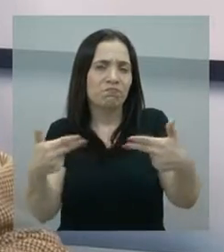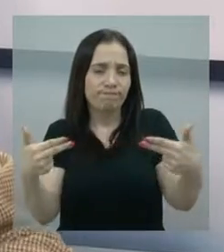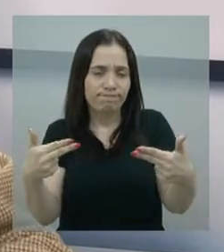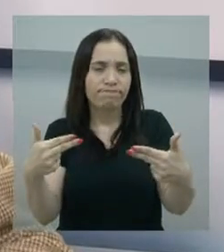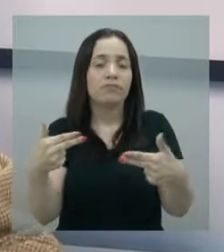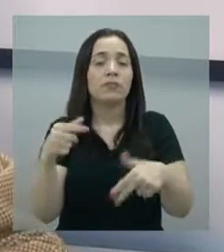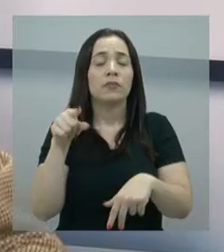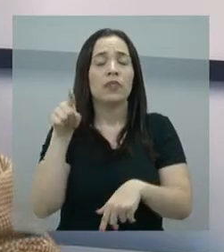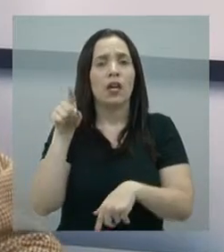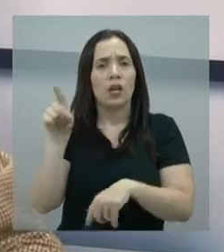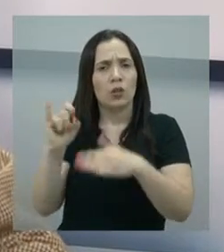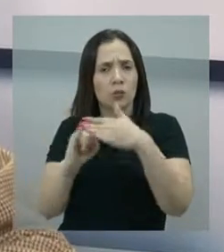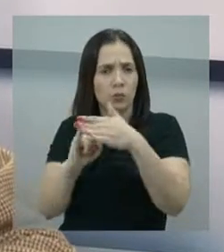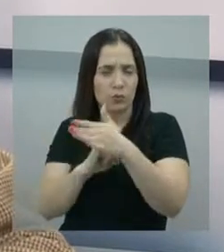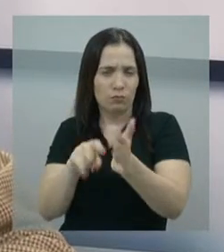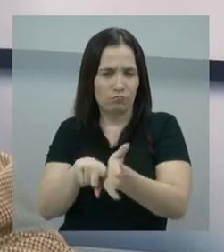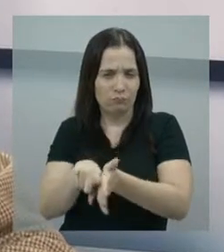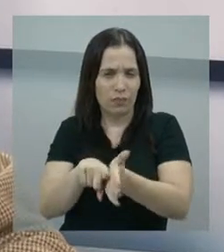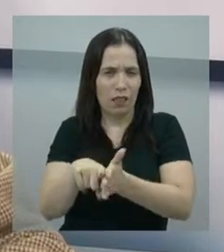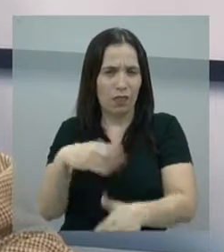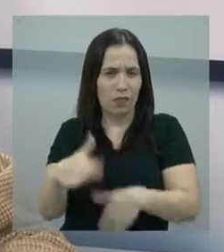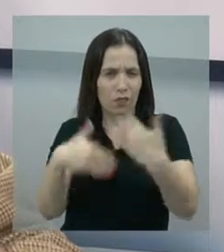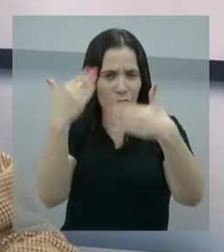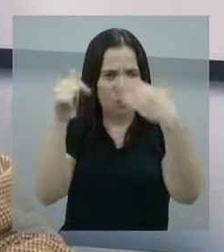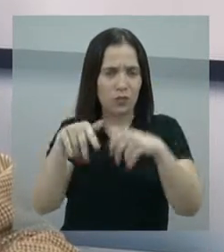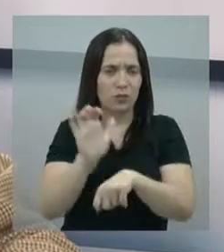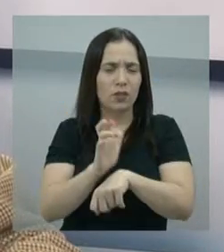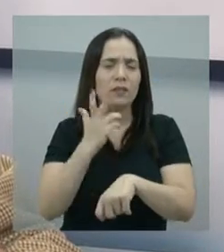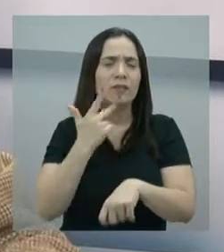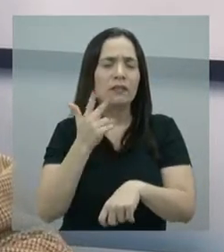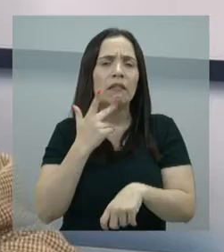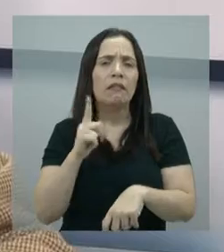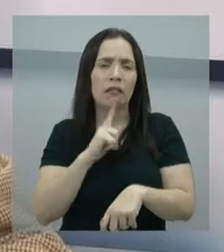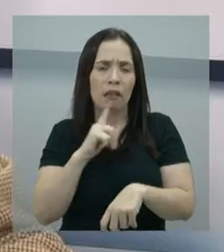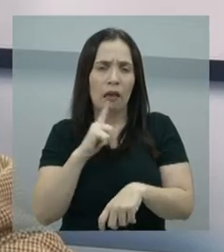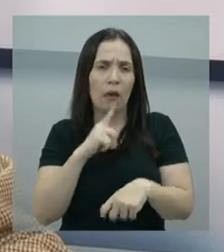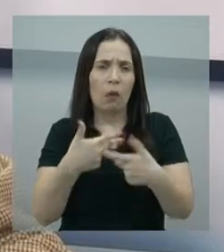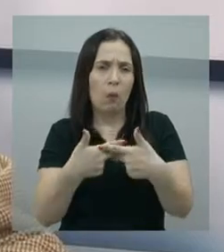o desenvolvimento do Estado do Ceará, existe alguma coisa